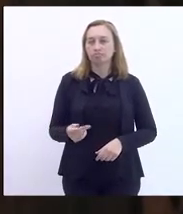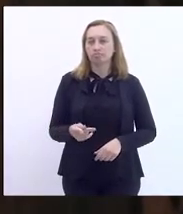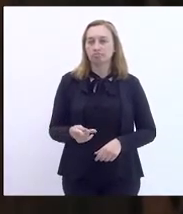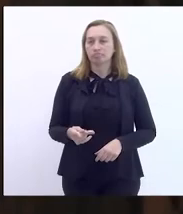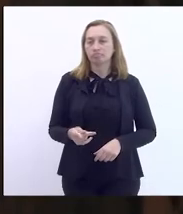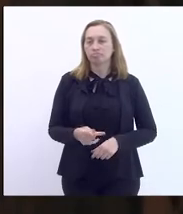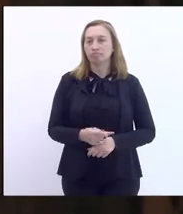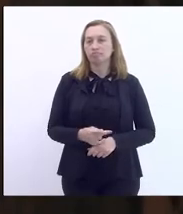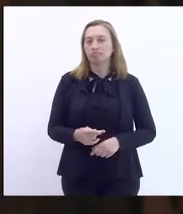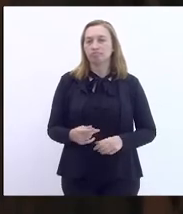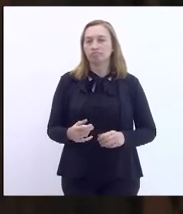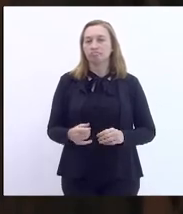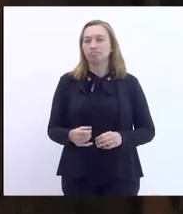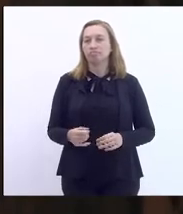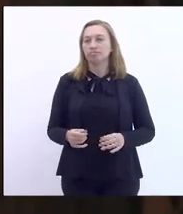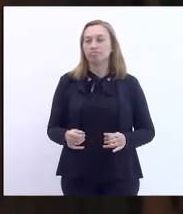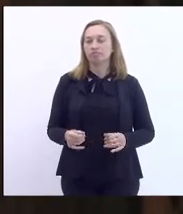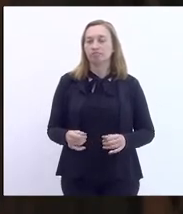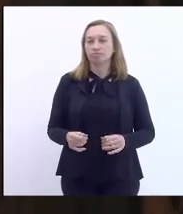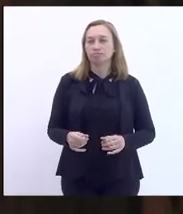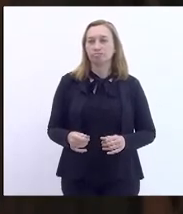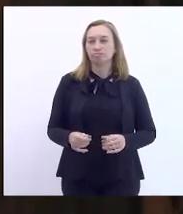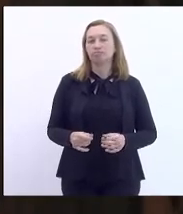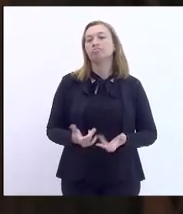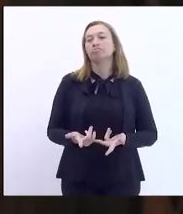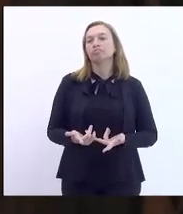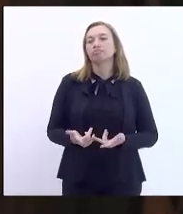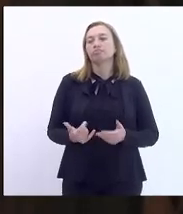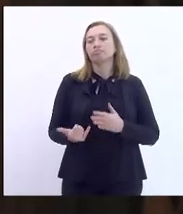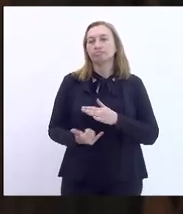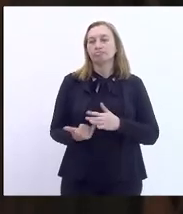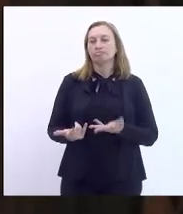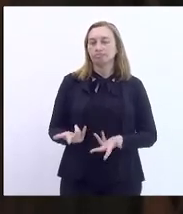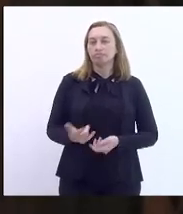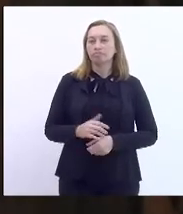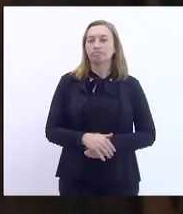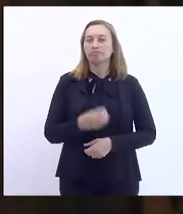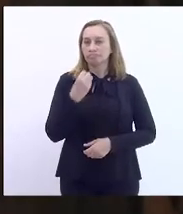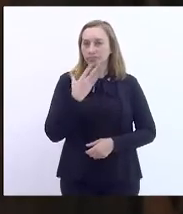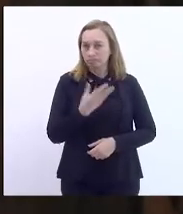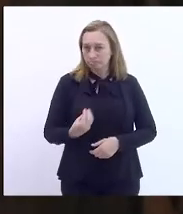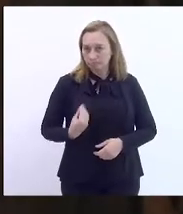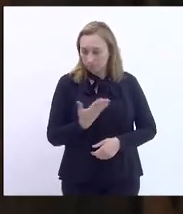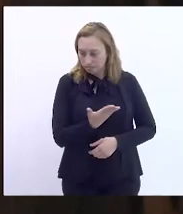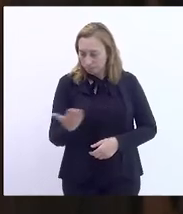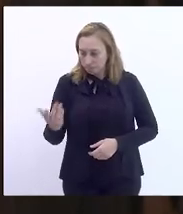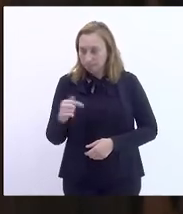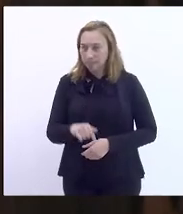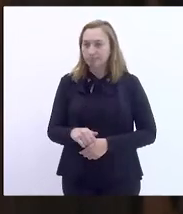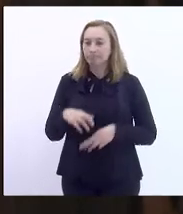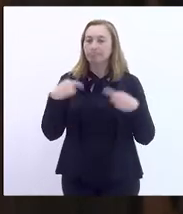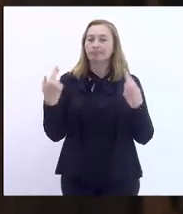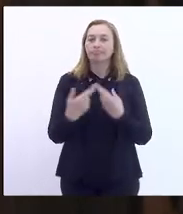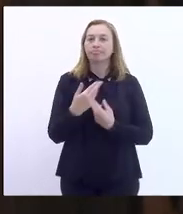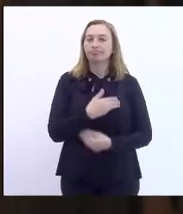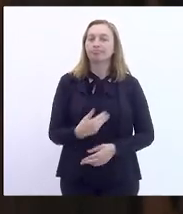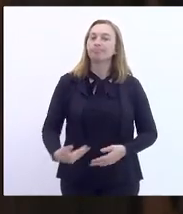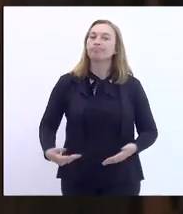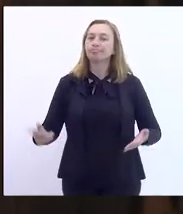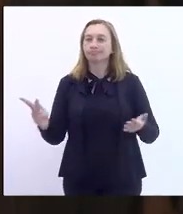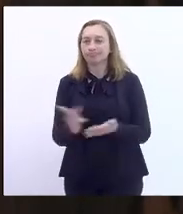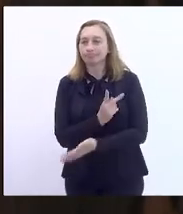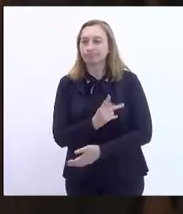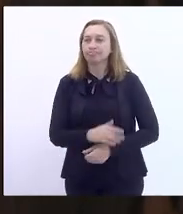dade e institucionalidade e o institucionalizada que bom que vocês estão aqui que bom que uma audiência como essa